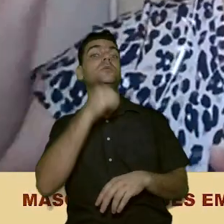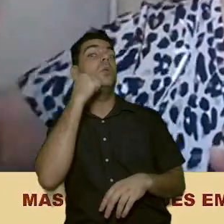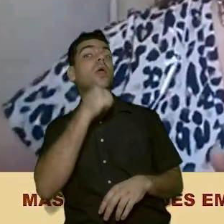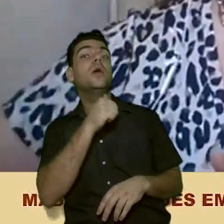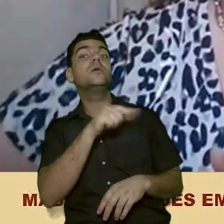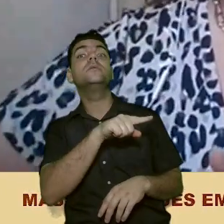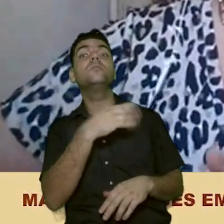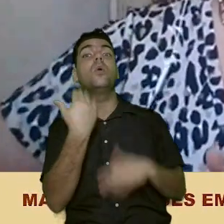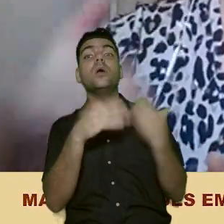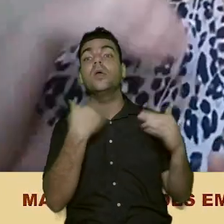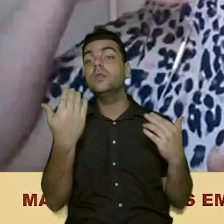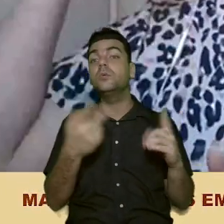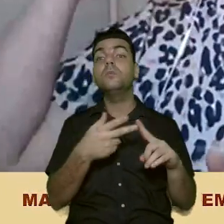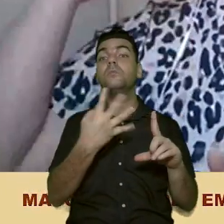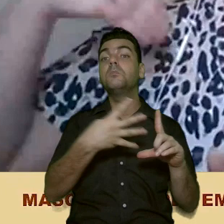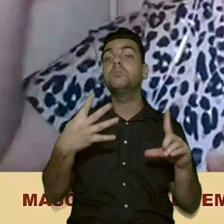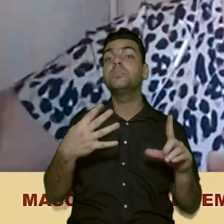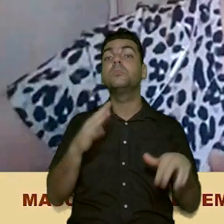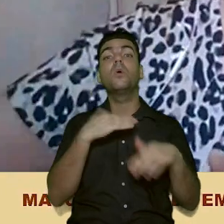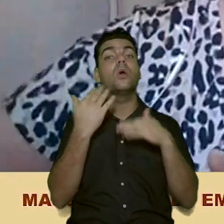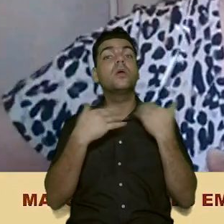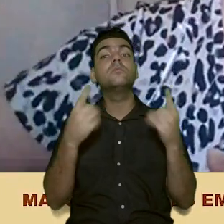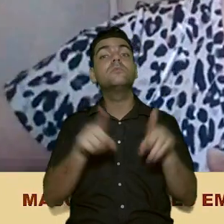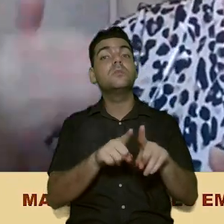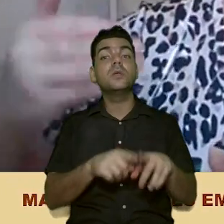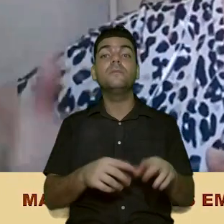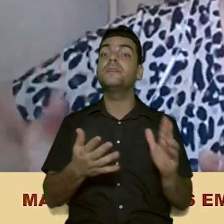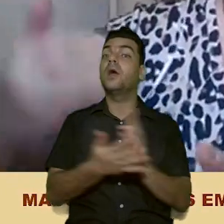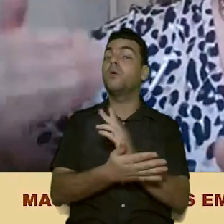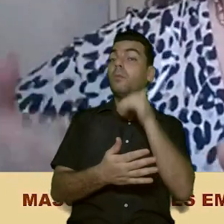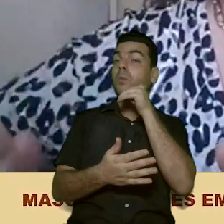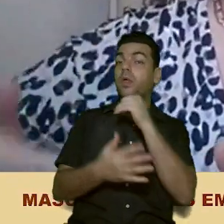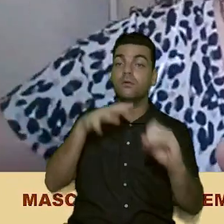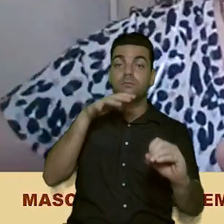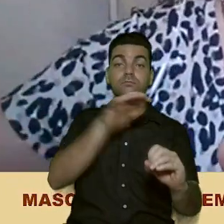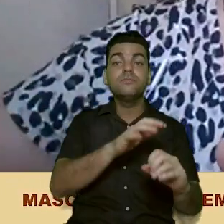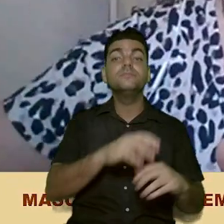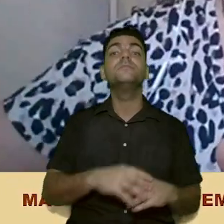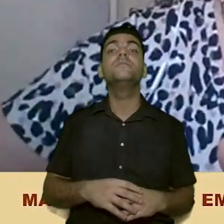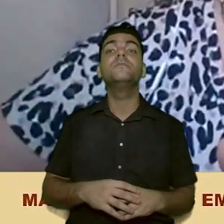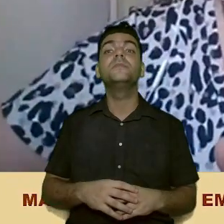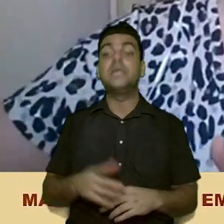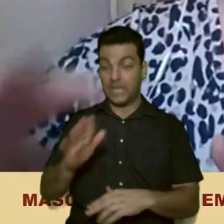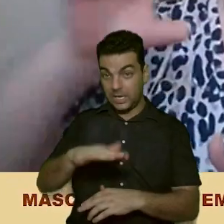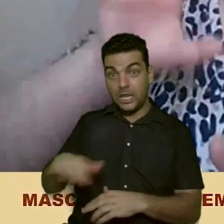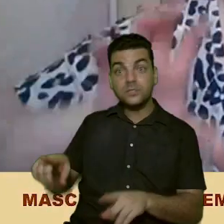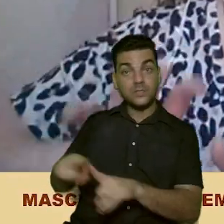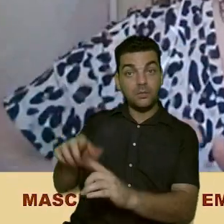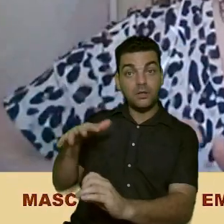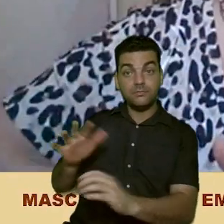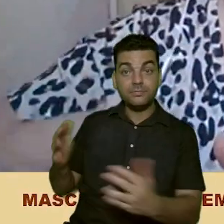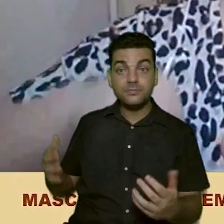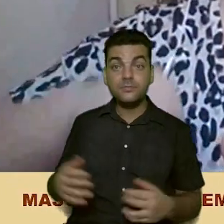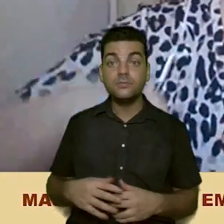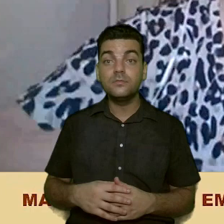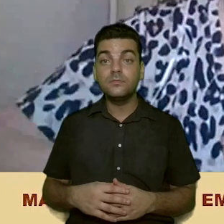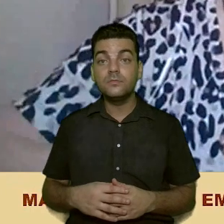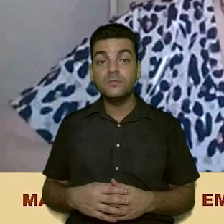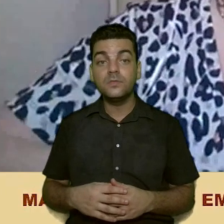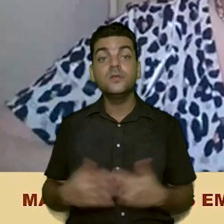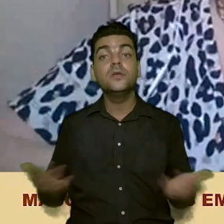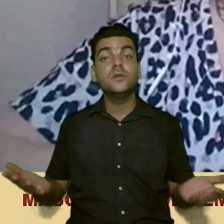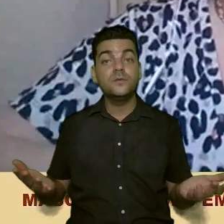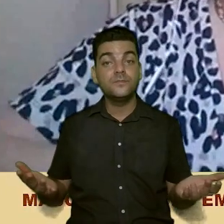pessoas trans estão morrendo, as mulheres estão sendo estupradas, as crianças brasileiras estão sendo estupradas. E aqui, gente, a gente